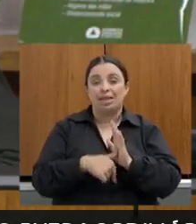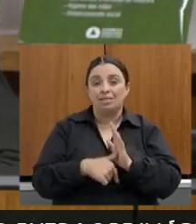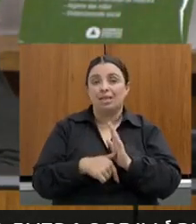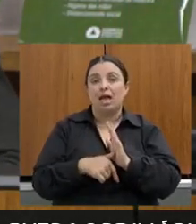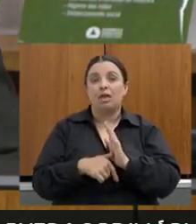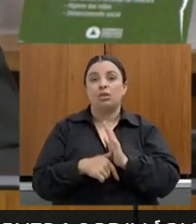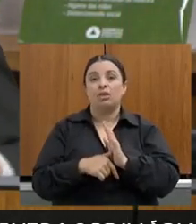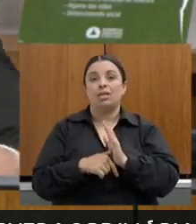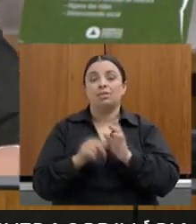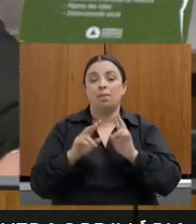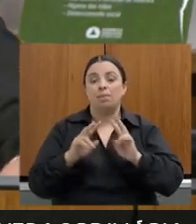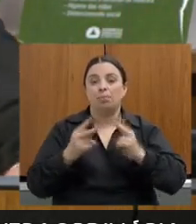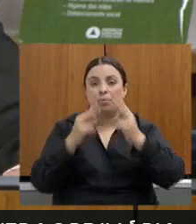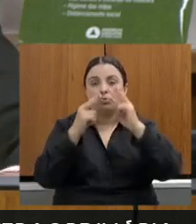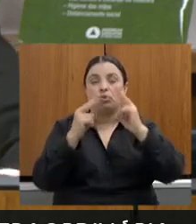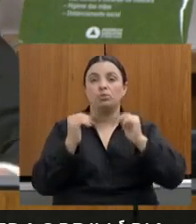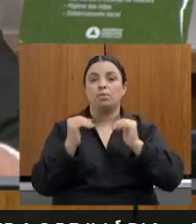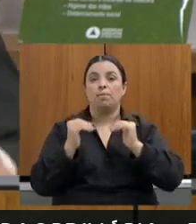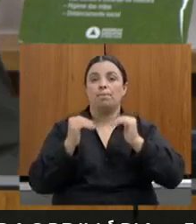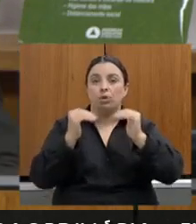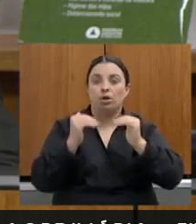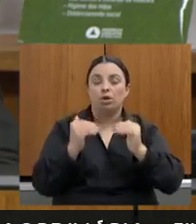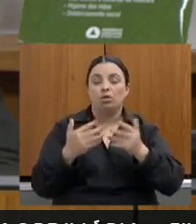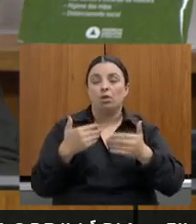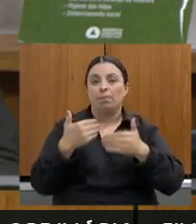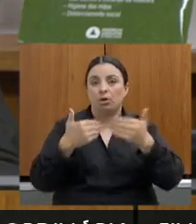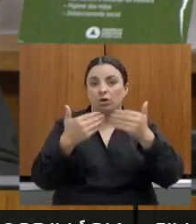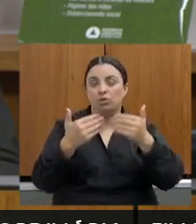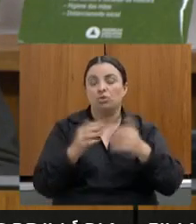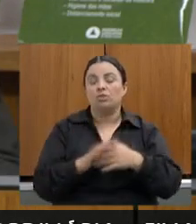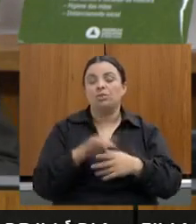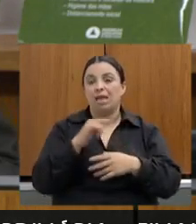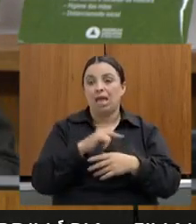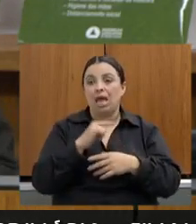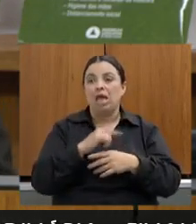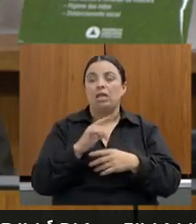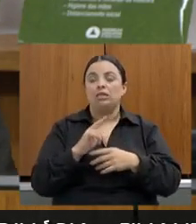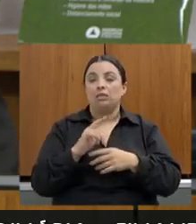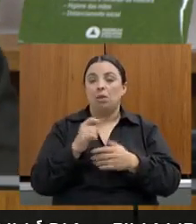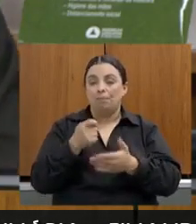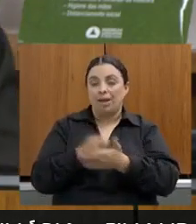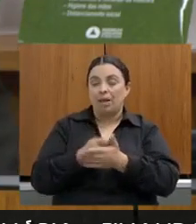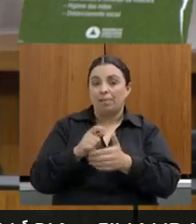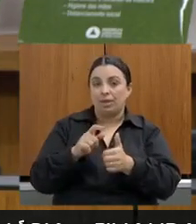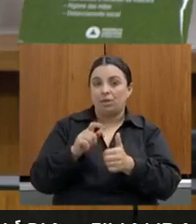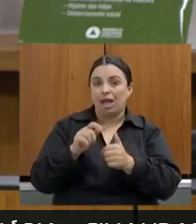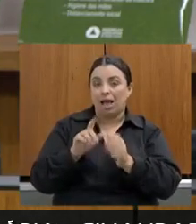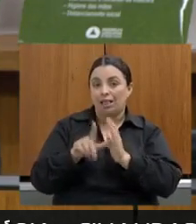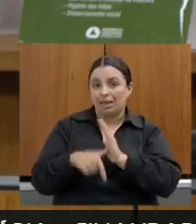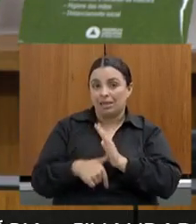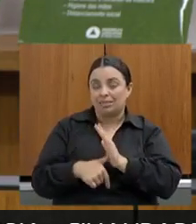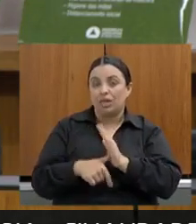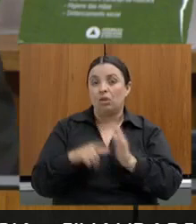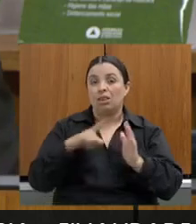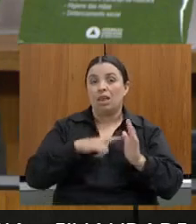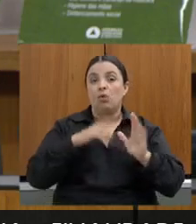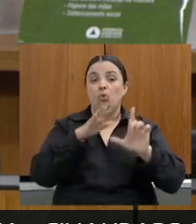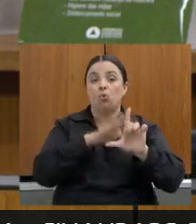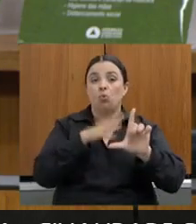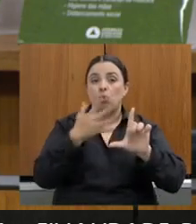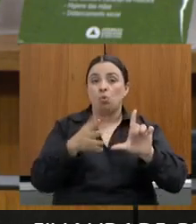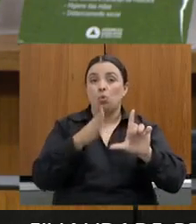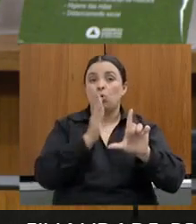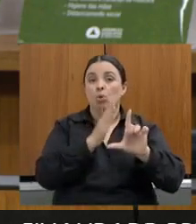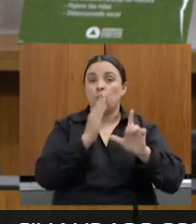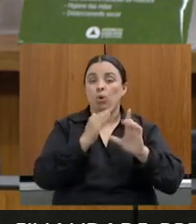promoções e progressões segue aí um cronograma e o tratamento que ocorre